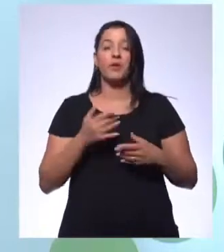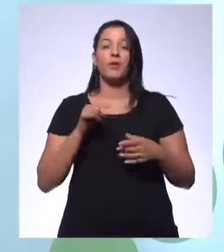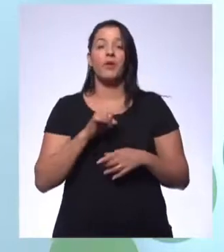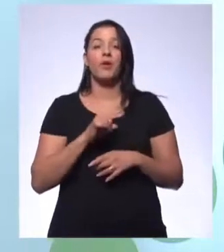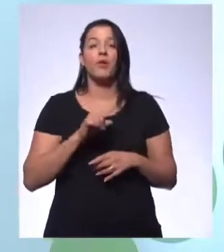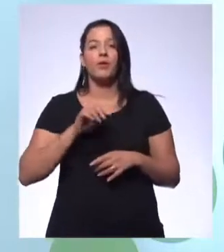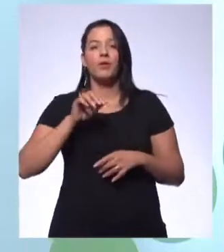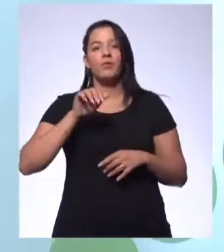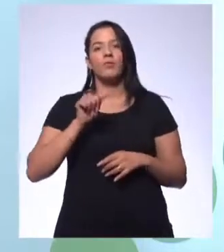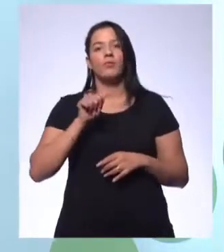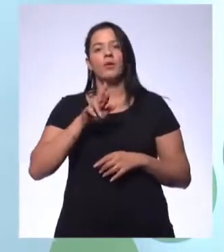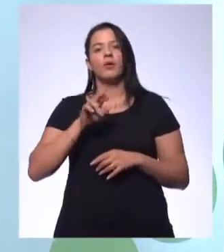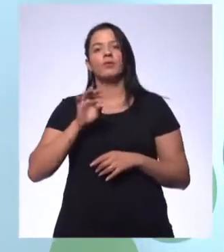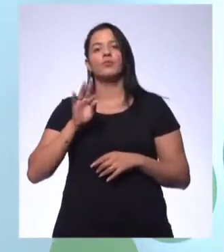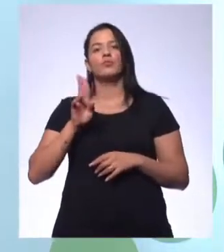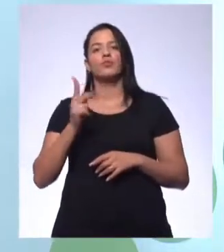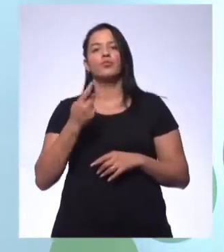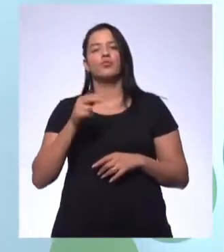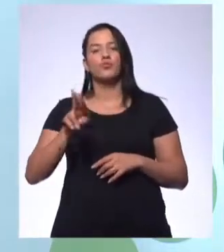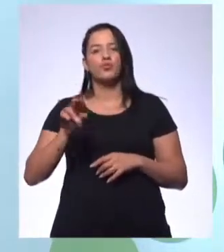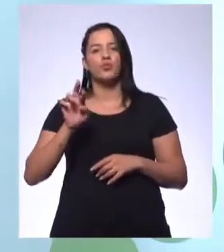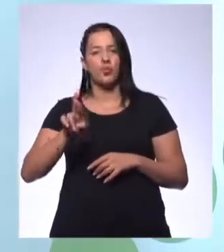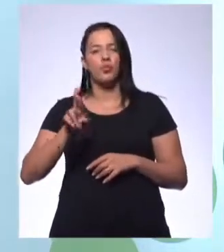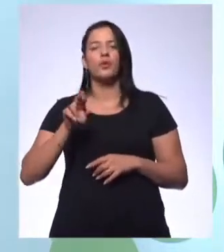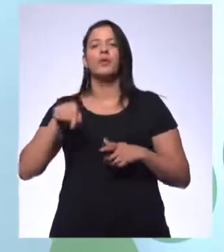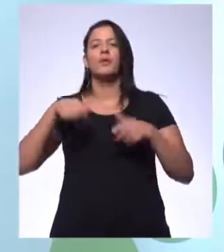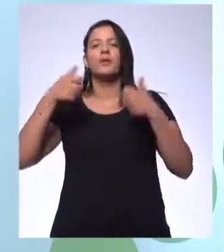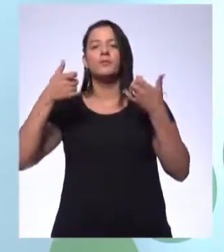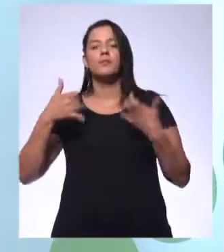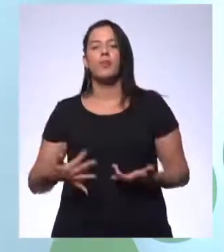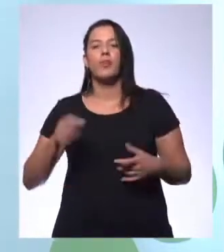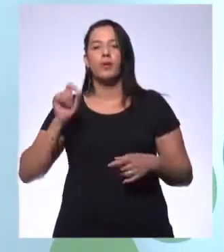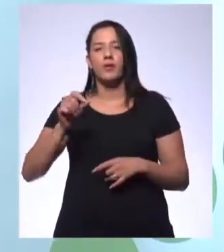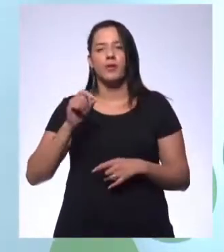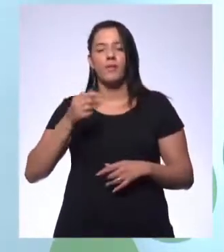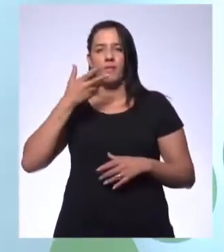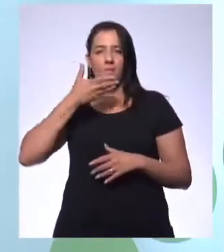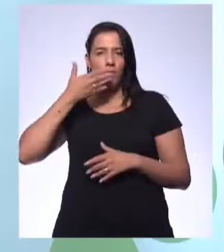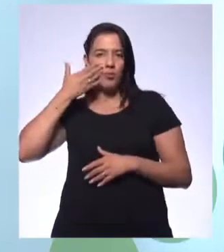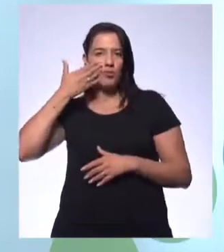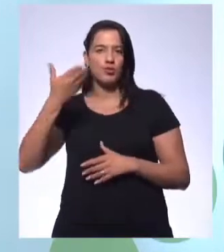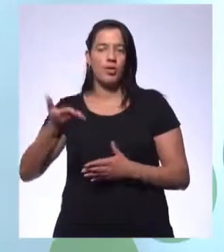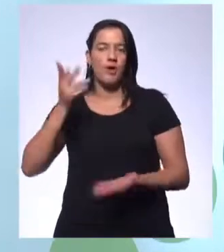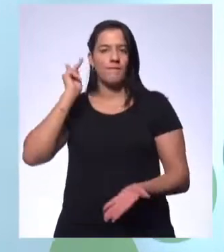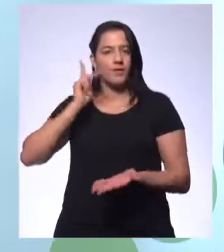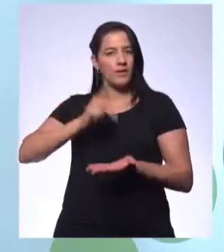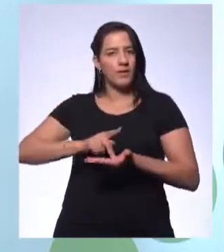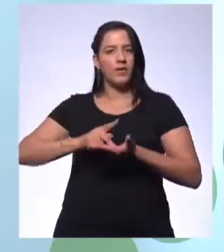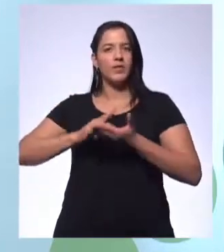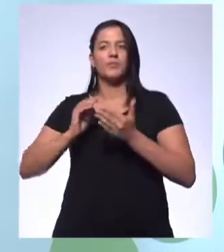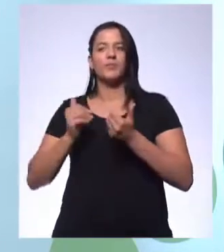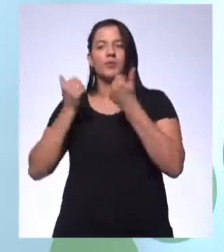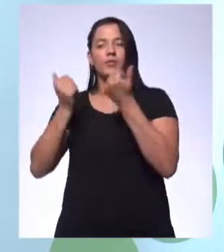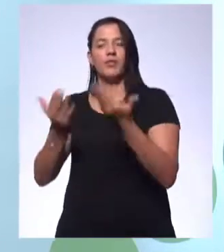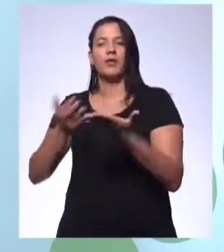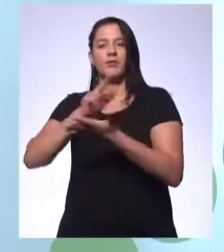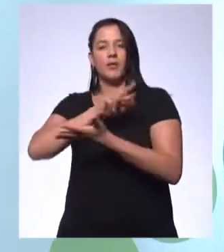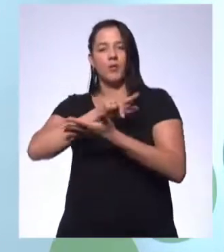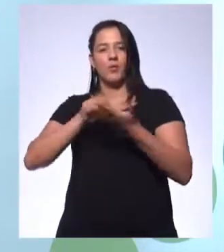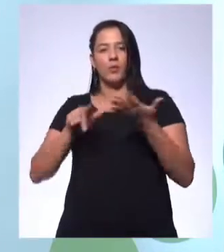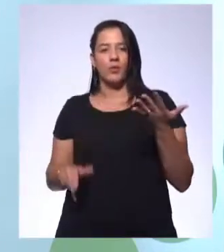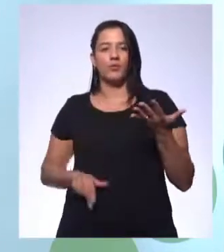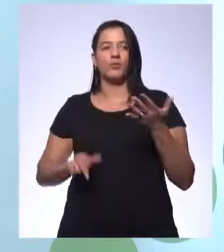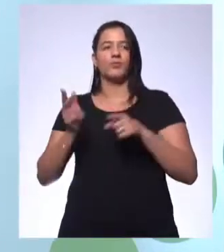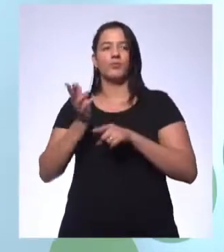Arthur Barretuba. O Arthur, ele diz, mostrar a realidade imparcial por trás das qualidades e defeitos do Gostei filme. Gostei